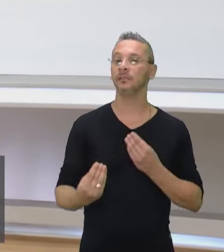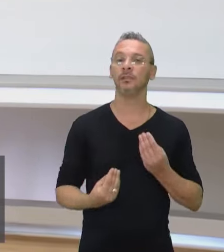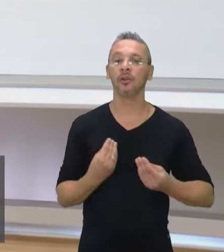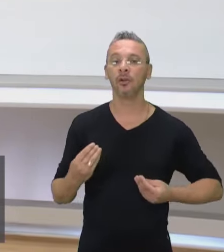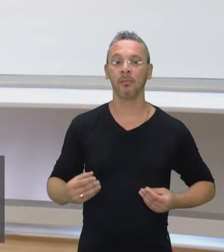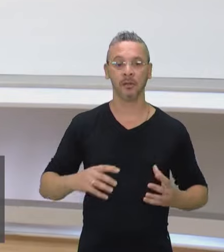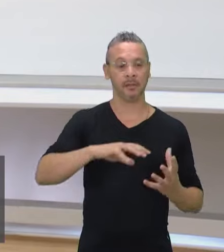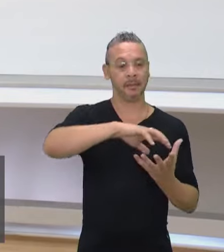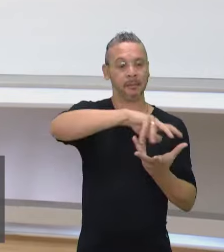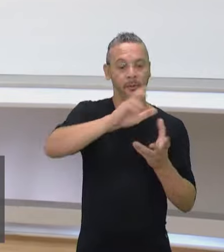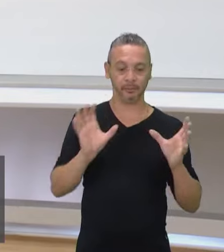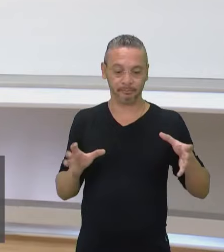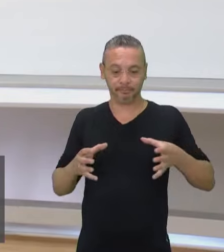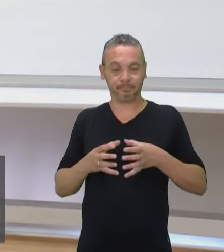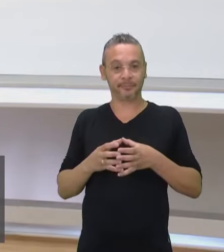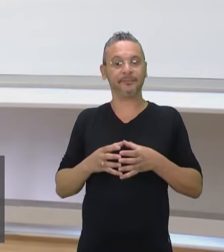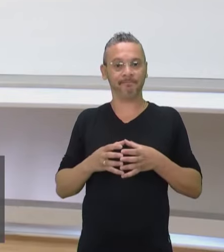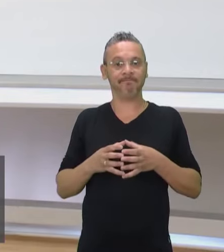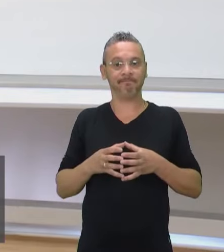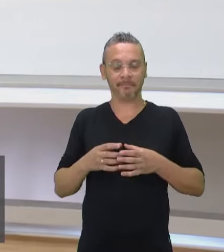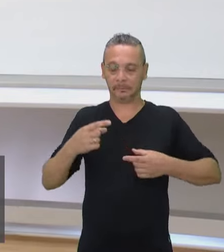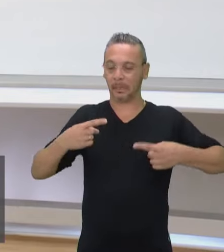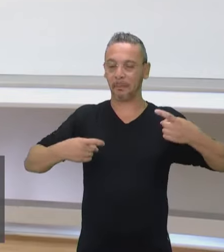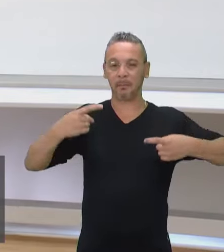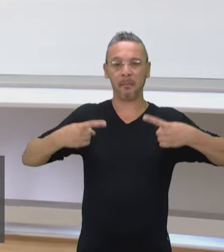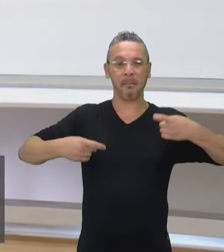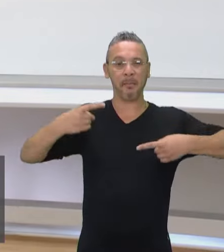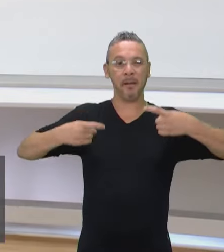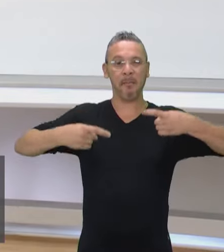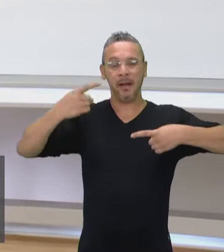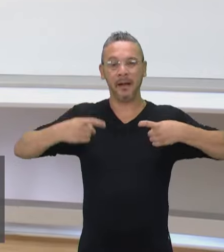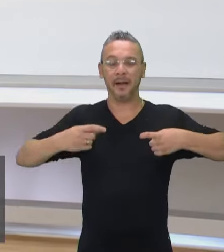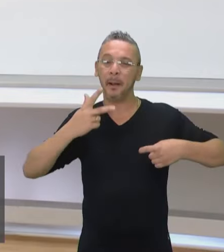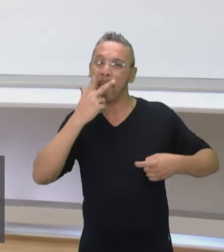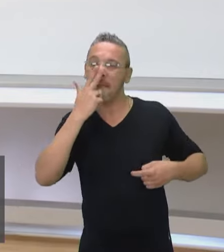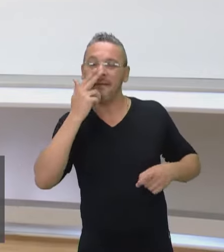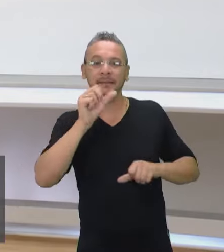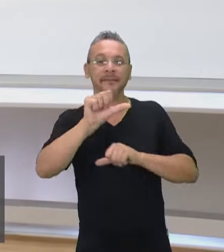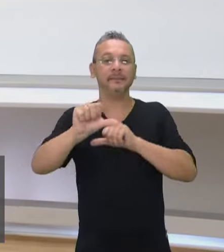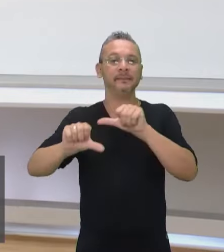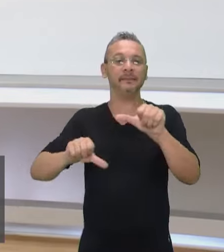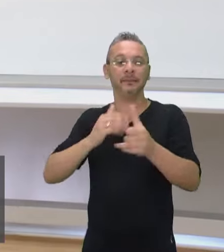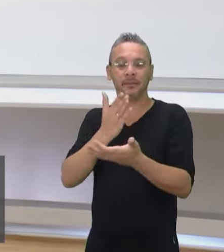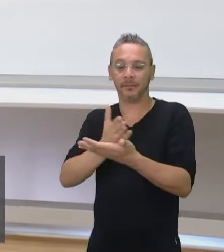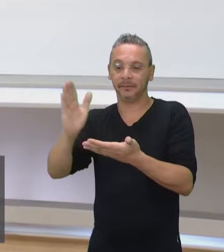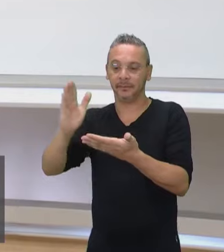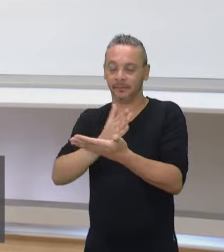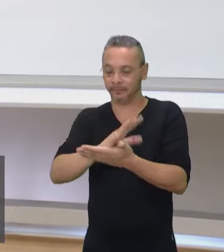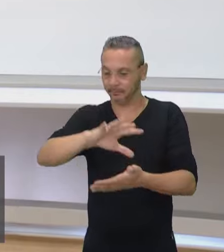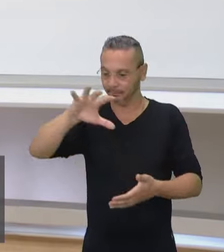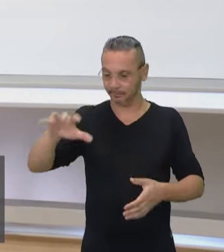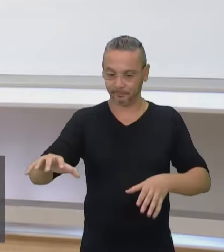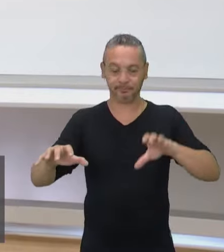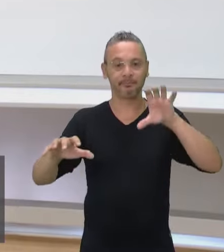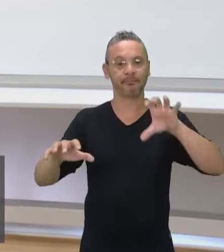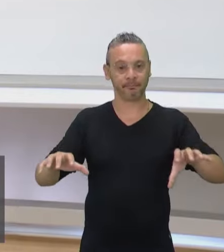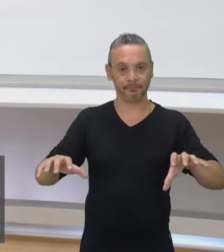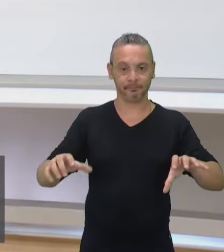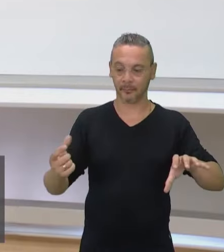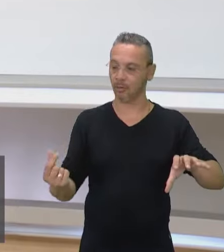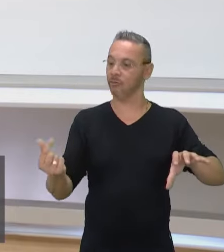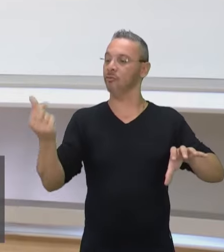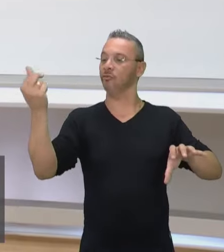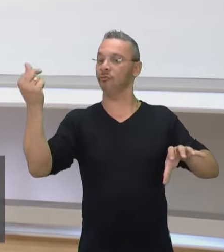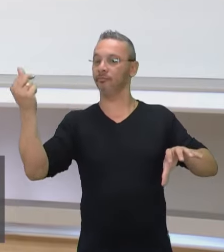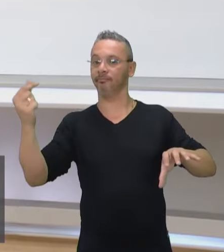mundo polarizado, a Guerra Fria. Nós vivemos uma divisão total entre os dois blocos, o bloco